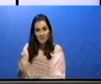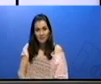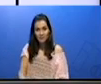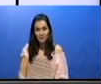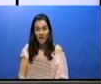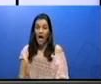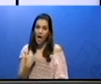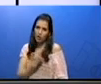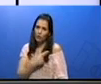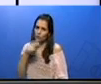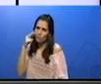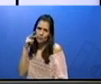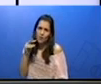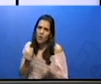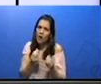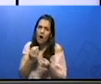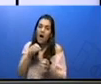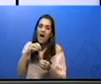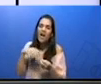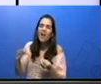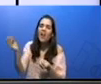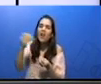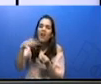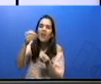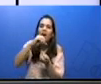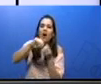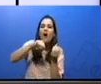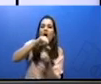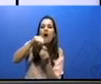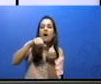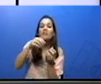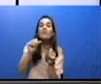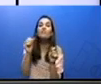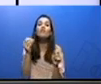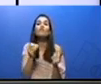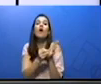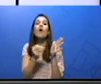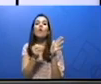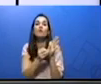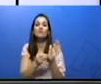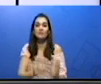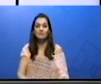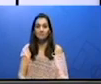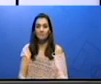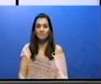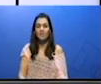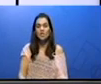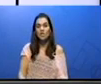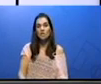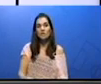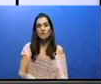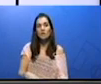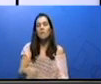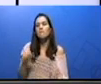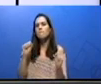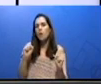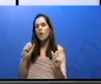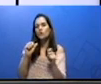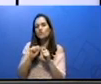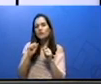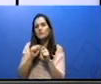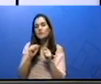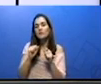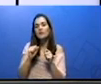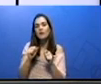consegue descobrir os elementos que estão faltando no nosso experimento. Se eu quiser tirar a prova real, eu posso somar,